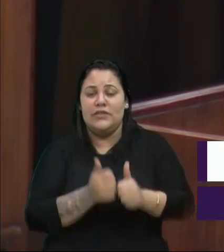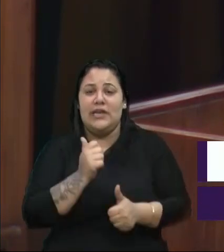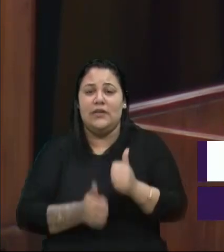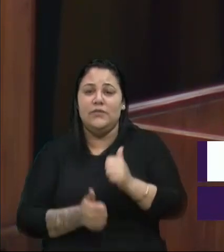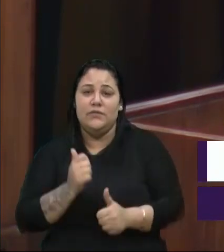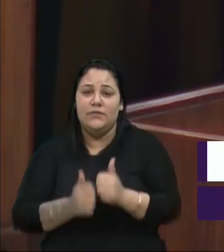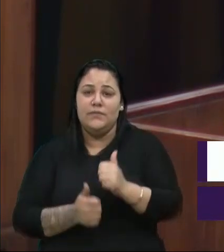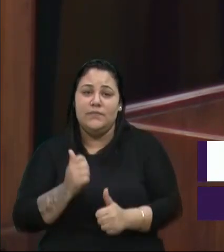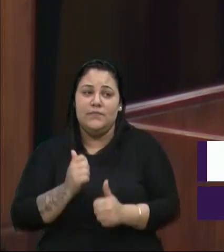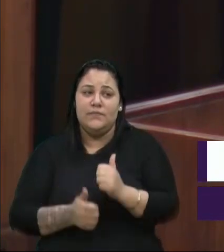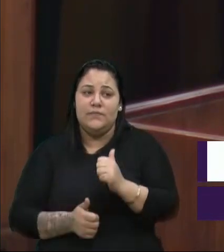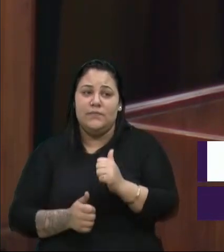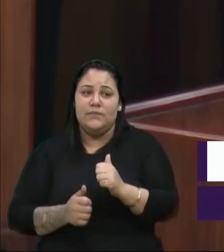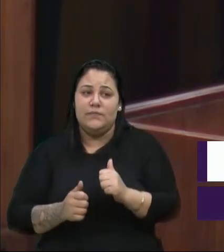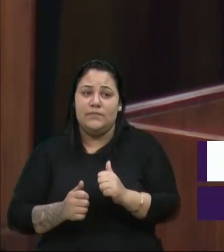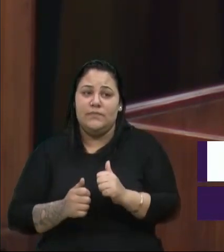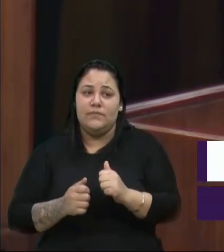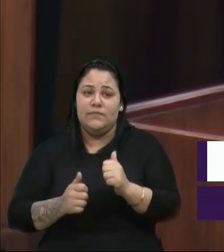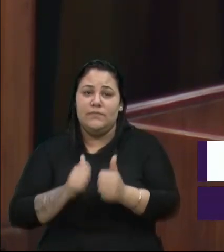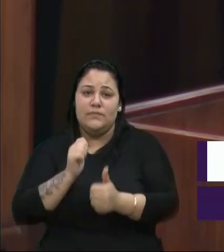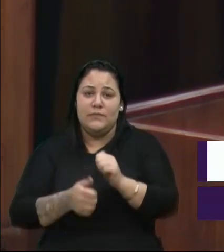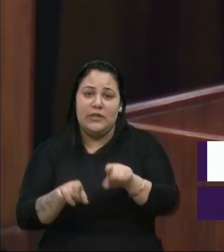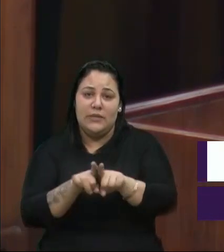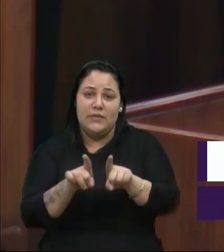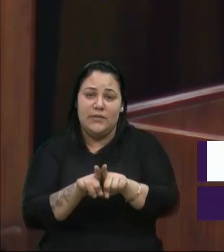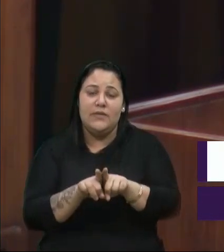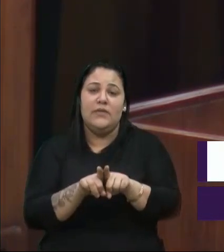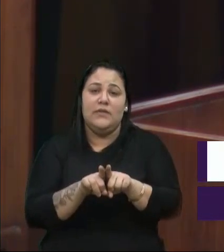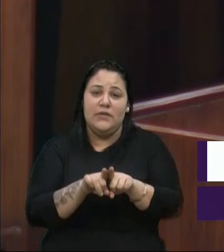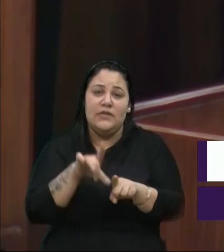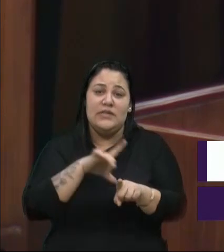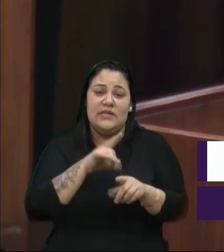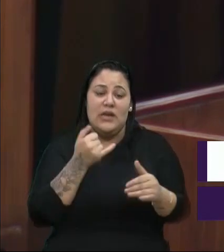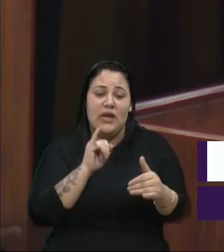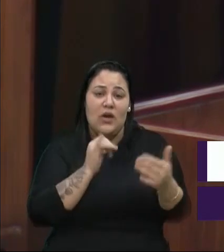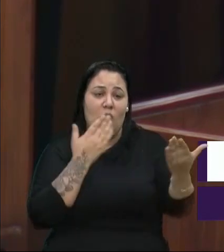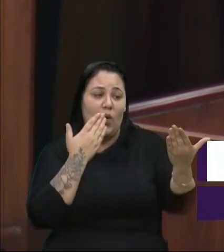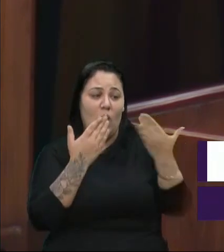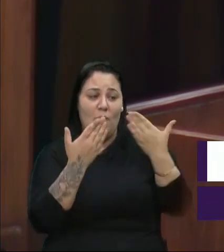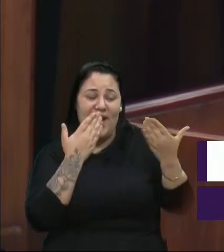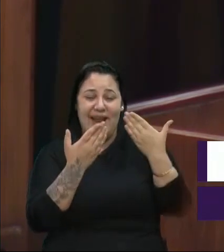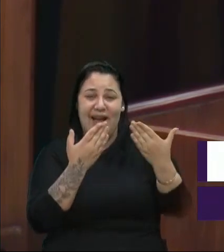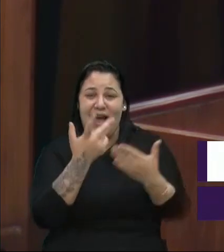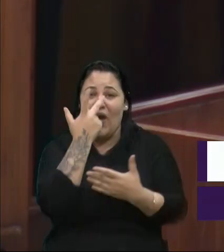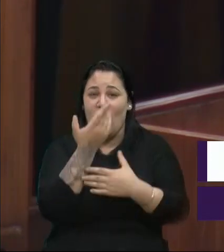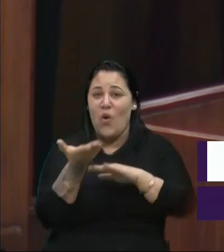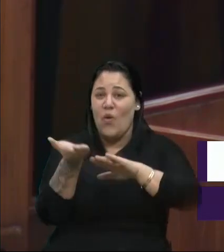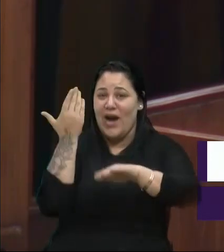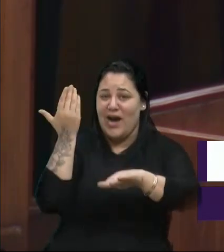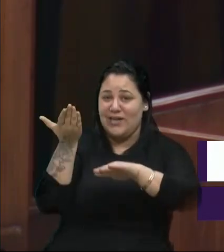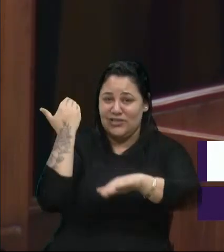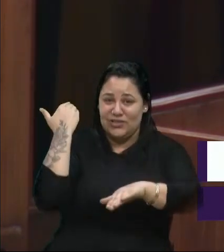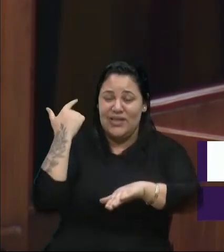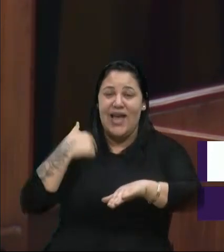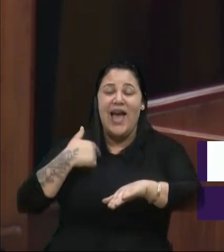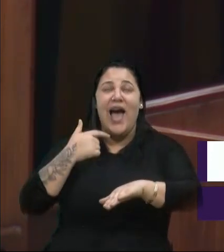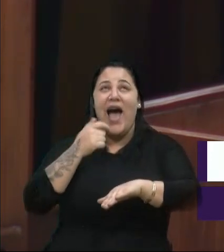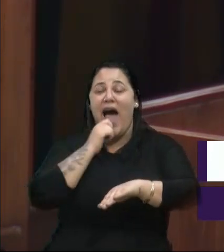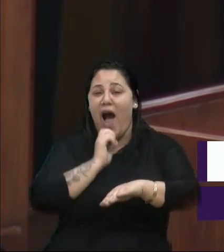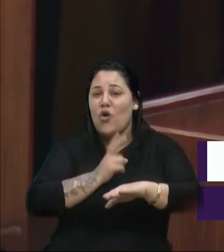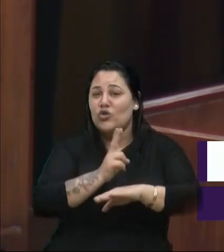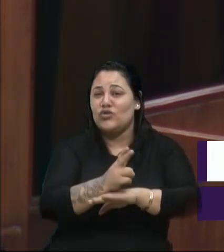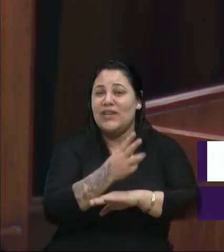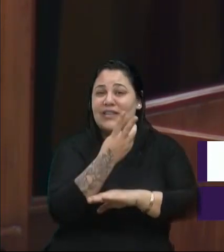exemplo, mesmo sendo triplicada, se comparada à edição anterior, ainda é 35